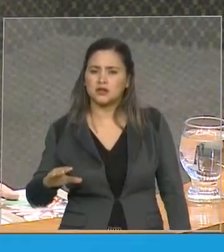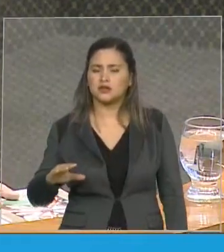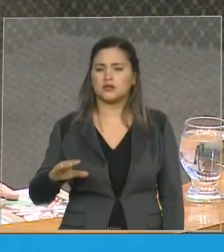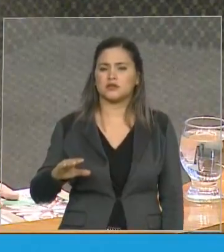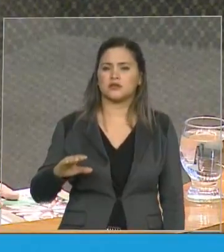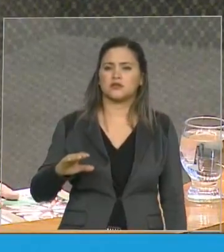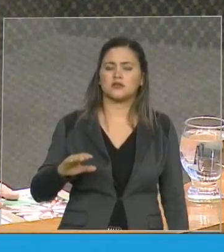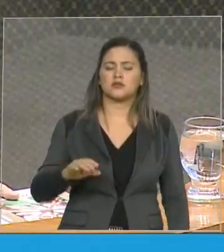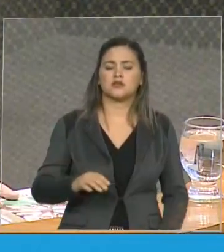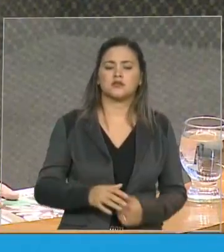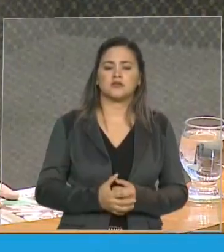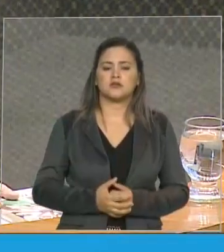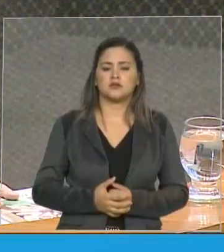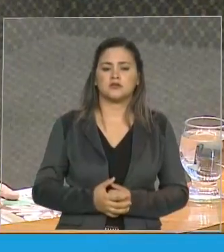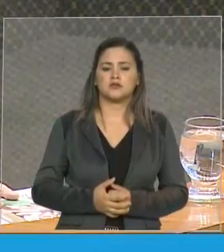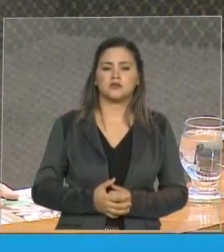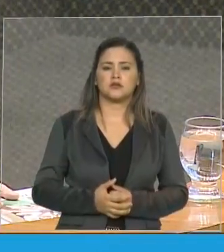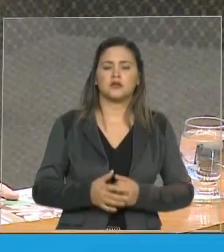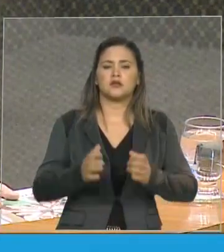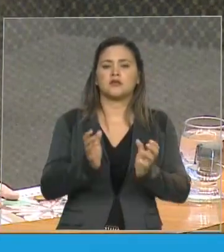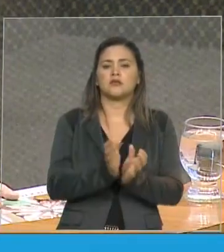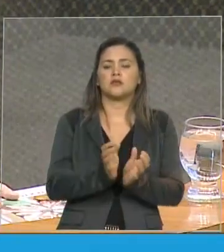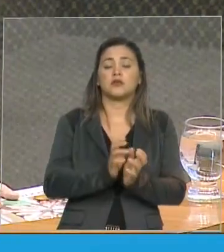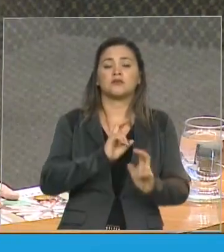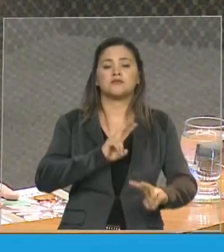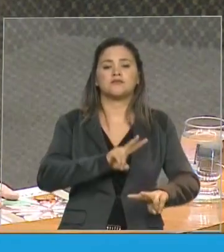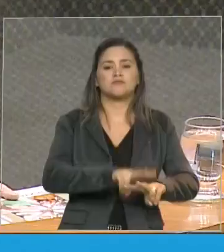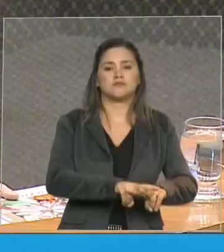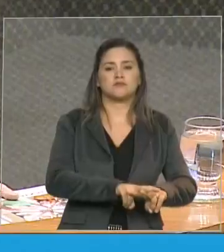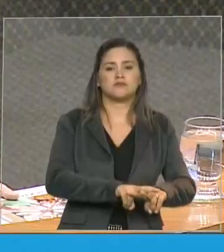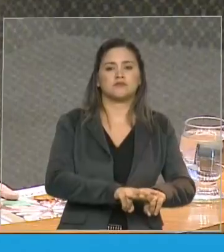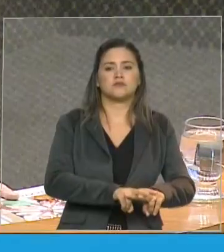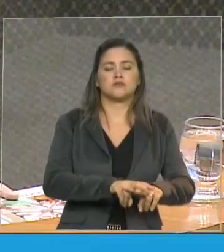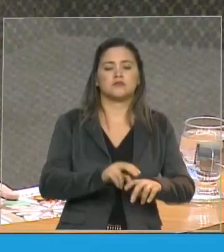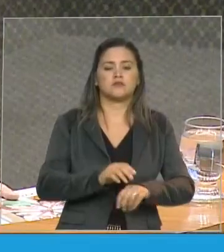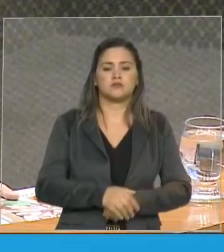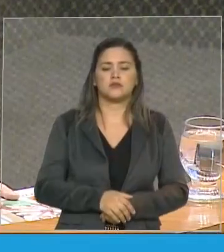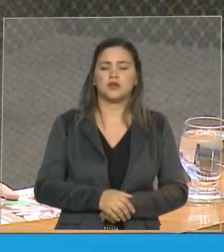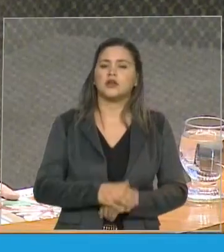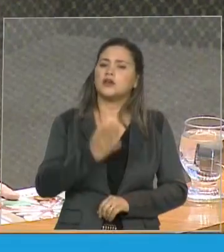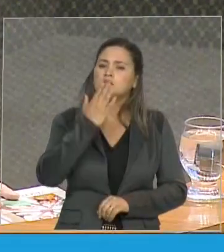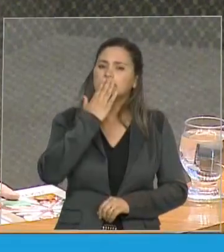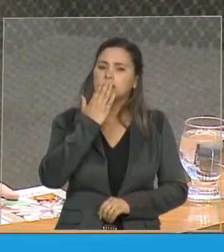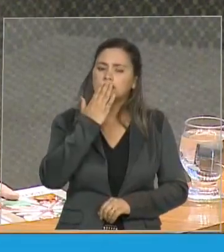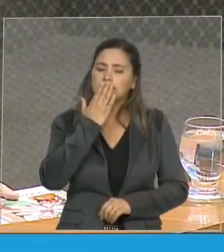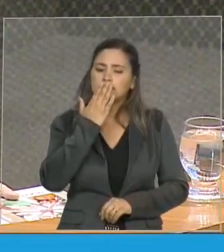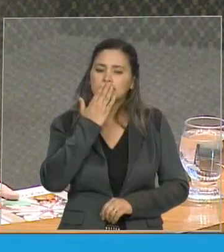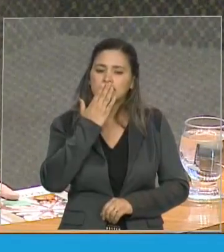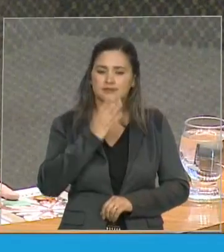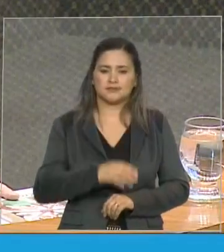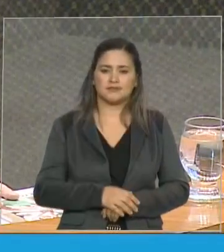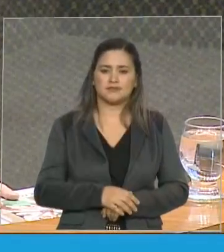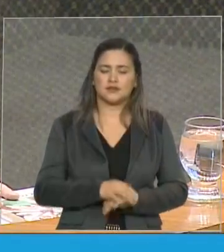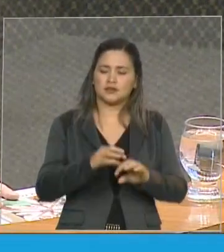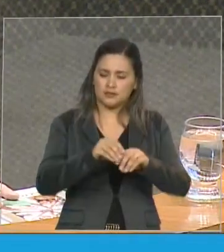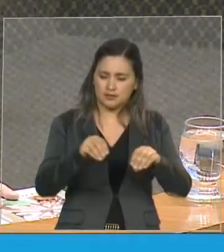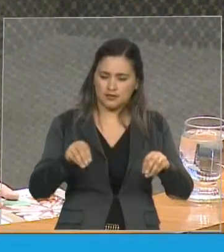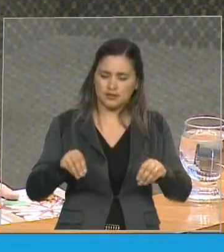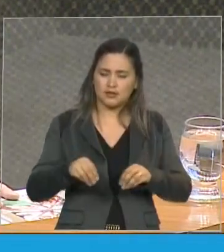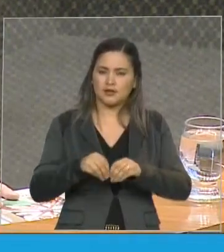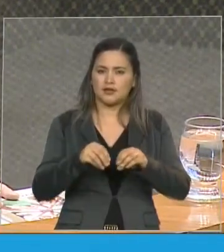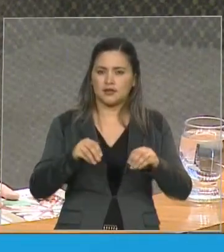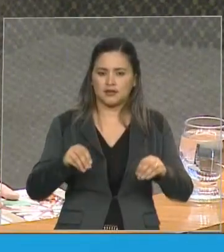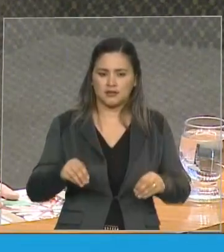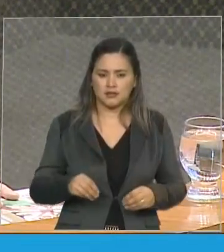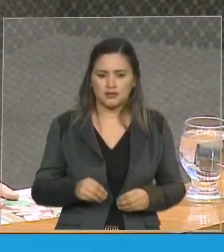sobriedade, a pastoral carcerária, a pastoral indigenista, a pastoral da terra.